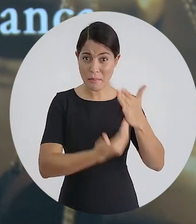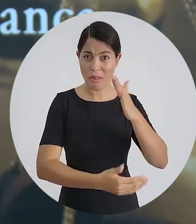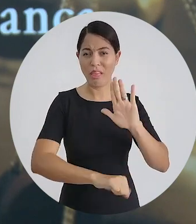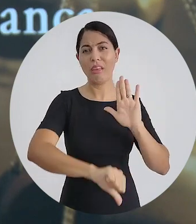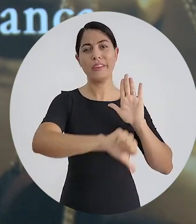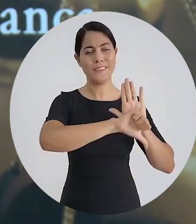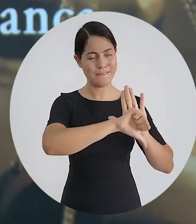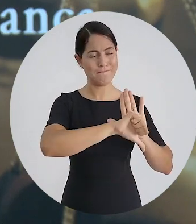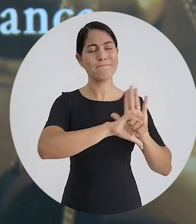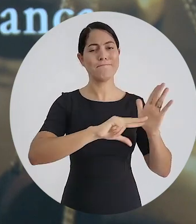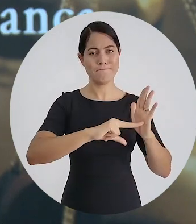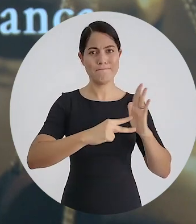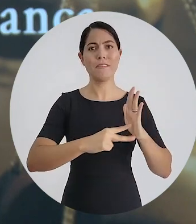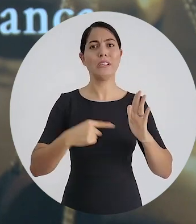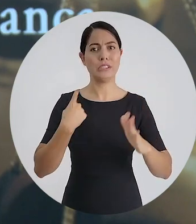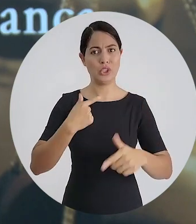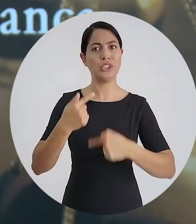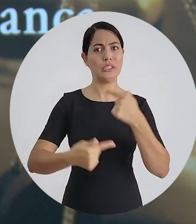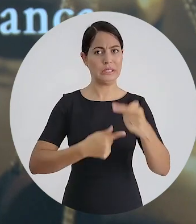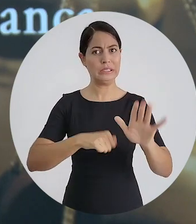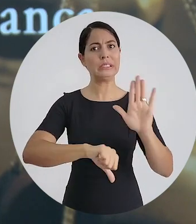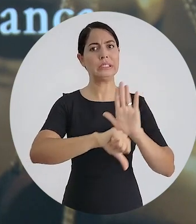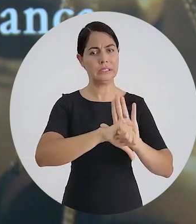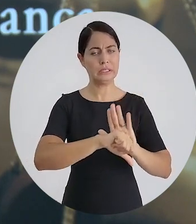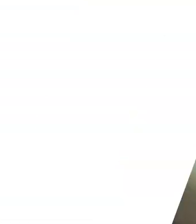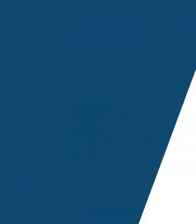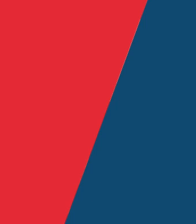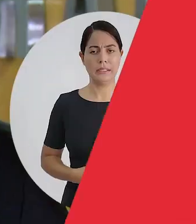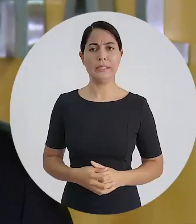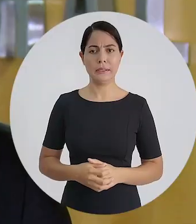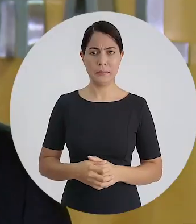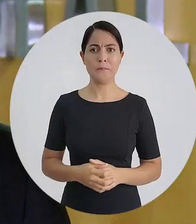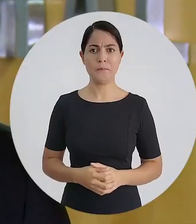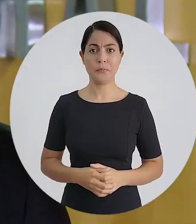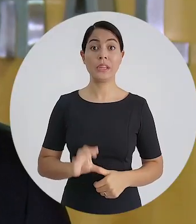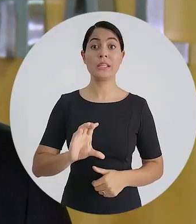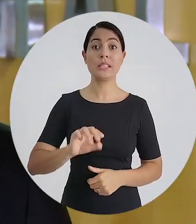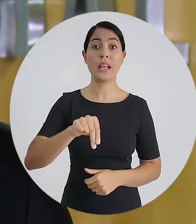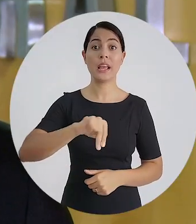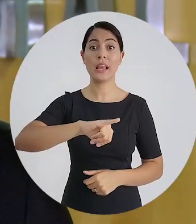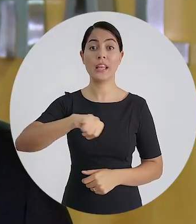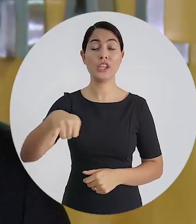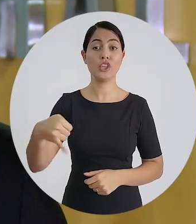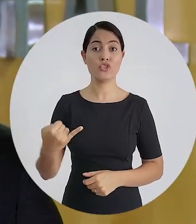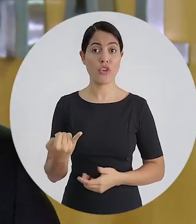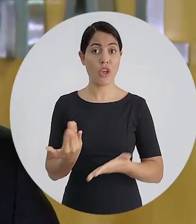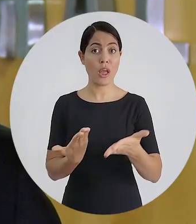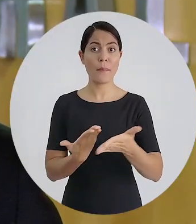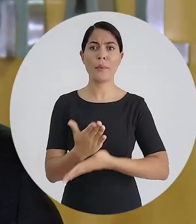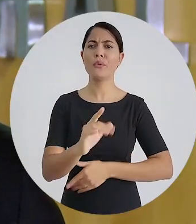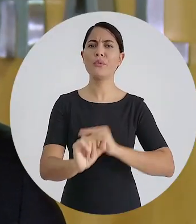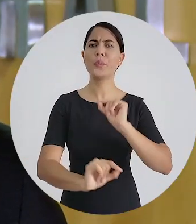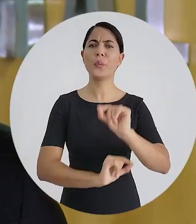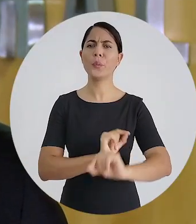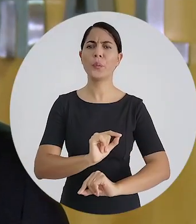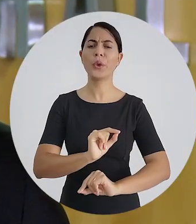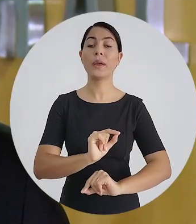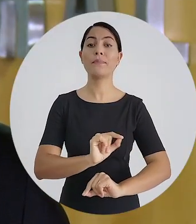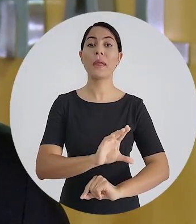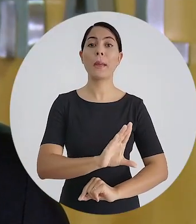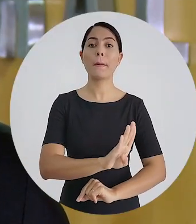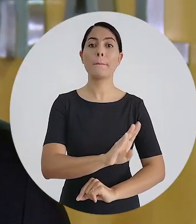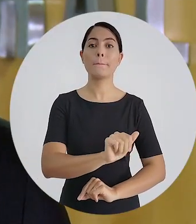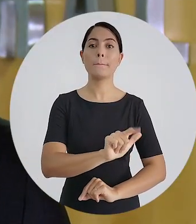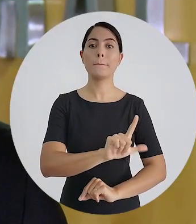um crime terrível para todos nós, para a nossa geração. O Conselho Nacional de Justiça aprovou a implementação do